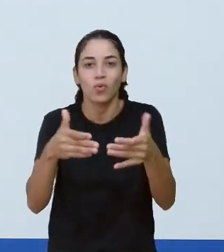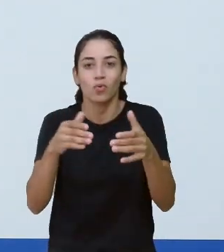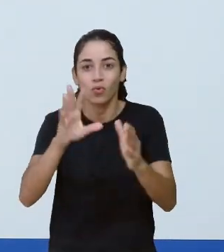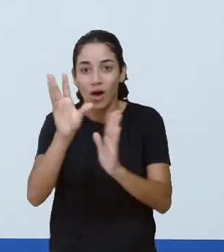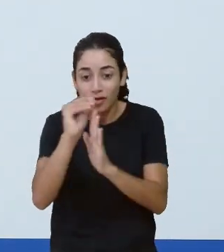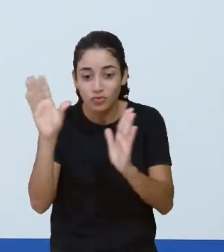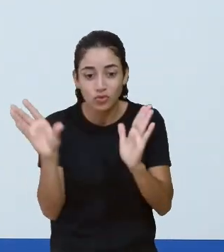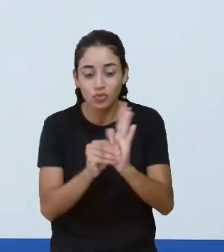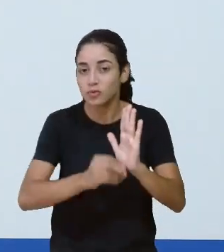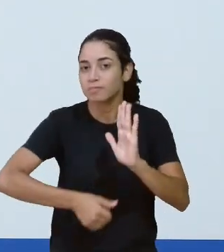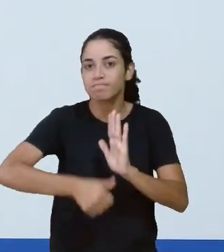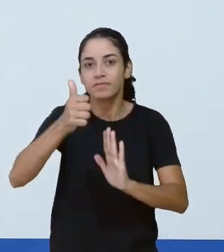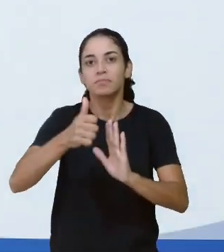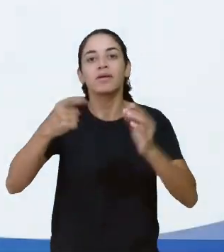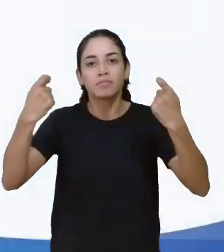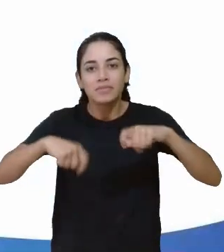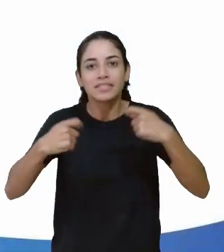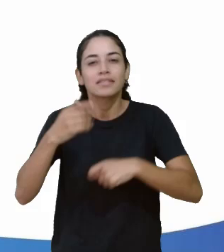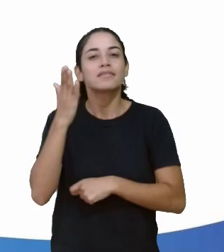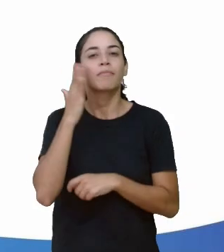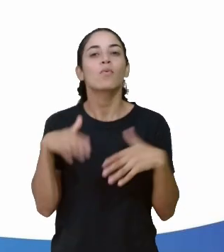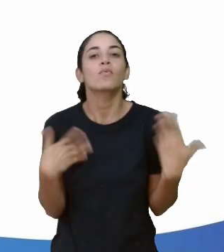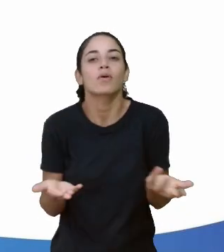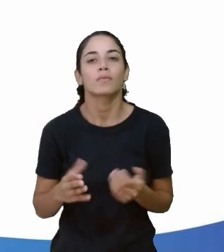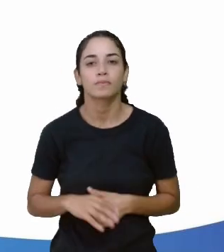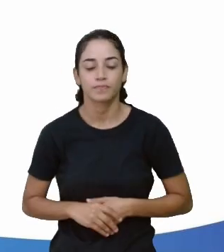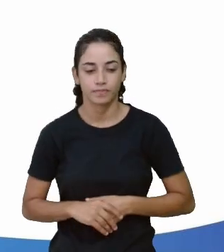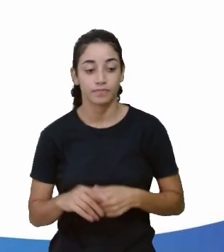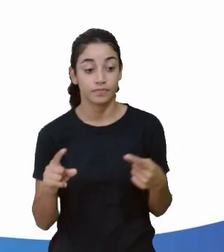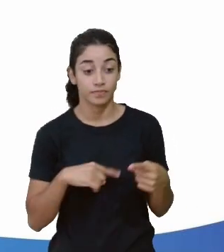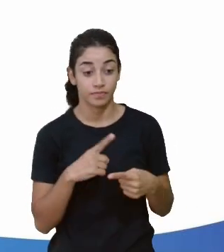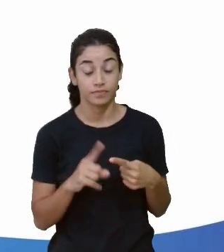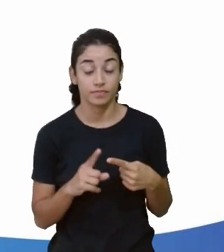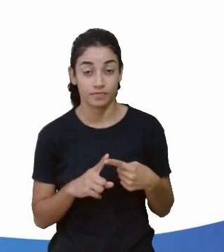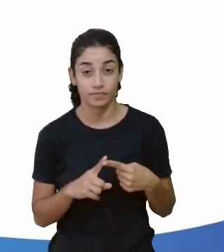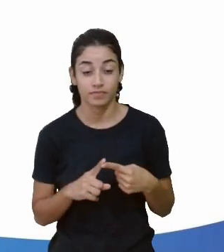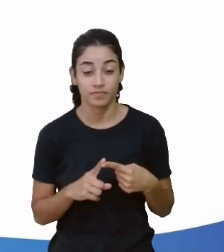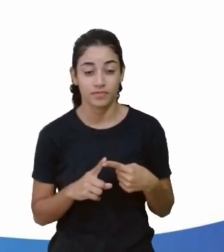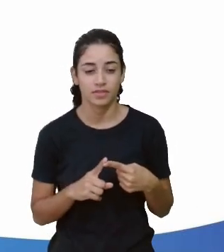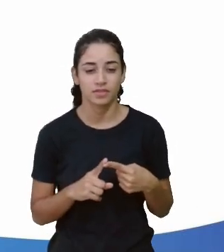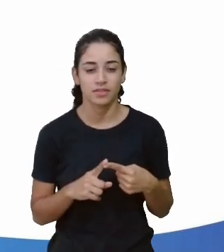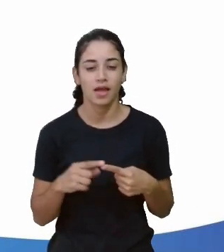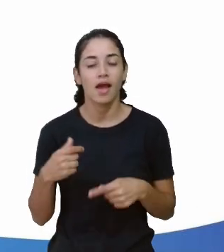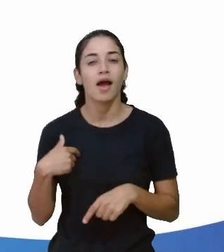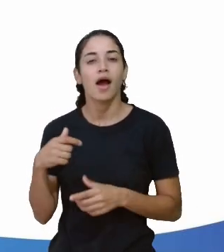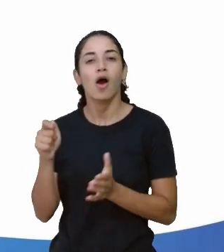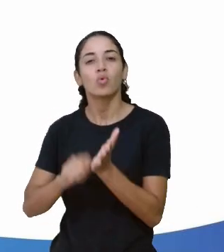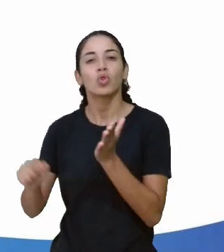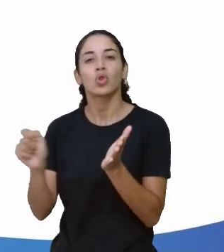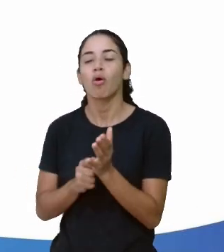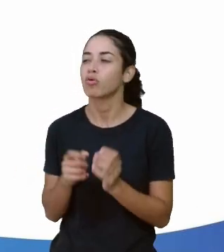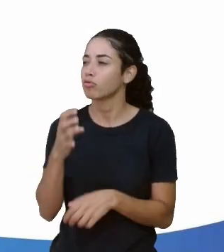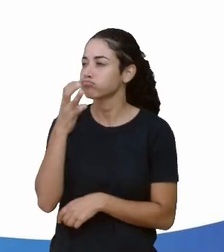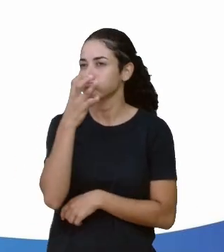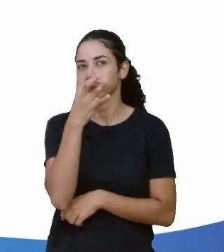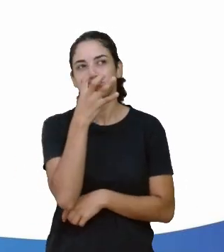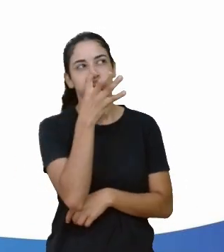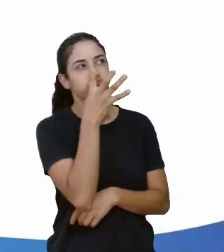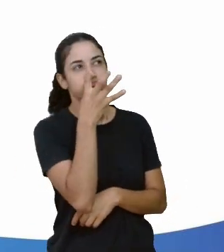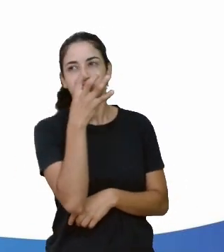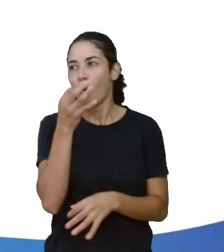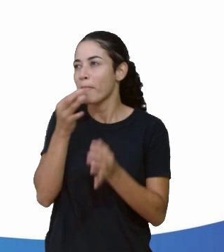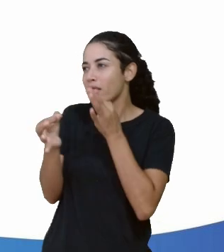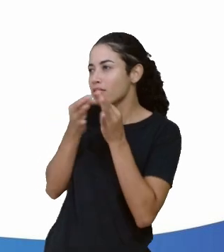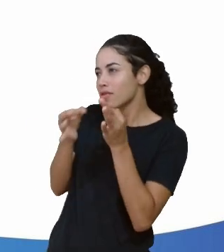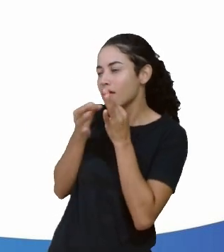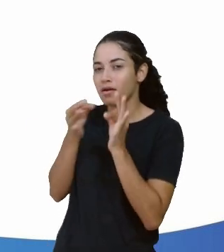assunto primeiro a ser tratado no texto? Letra A. São as impressões da autora quanto à viagem à